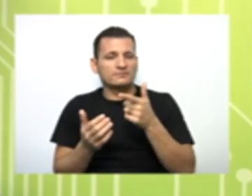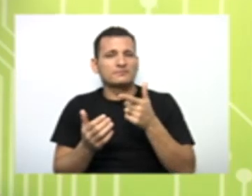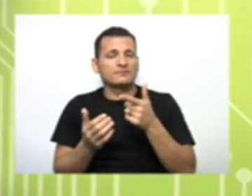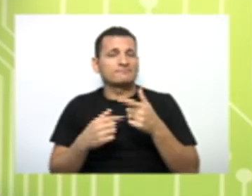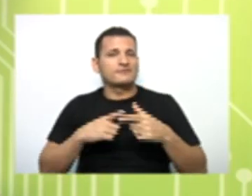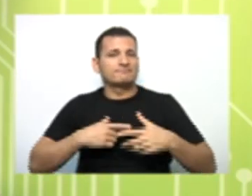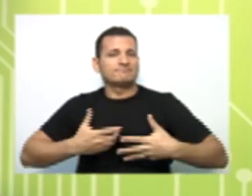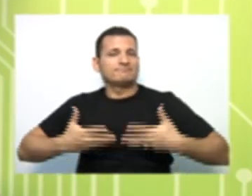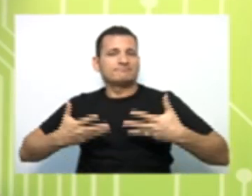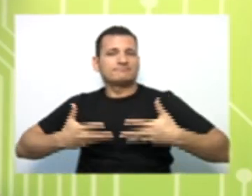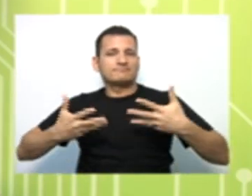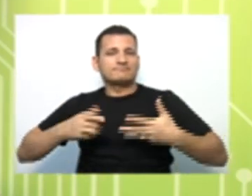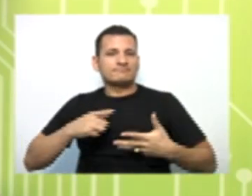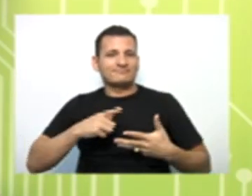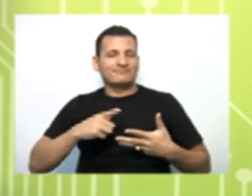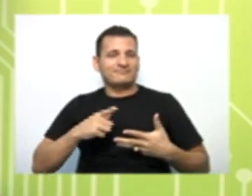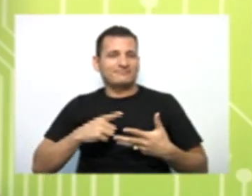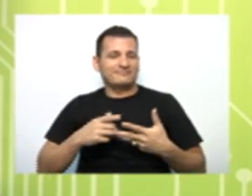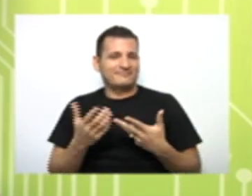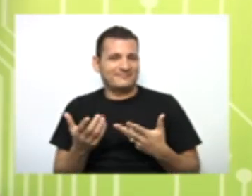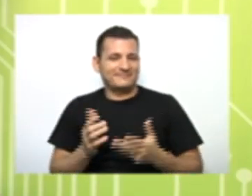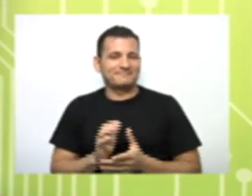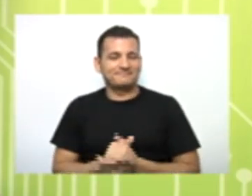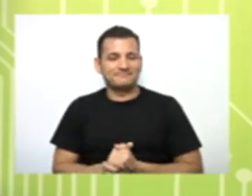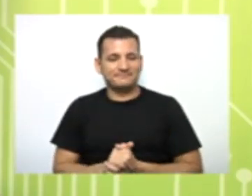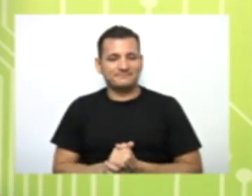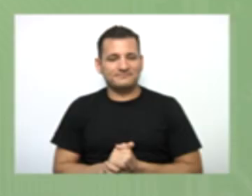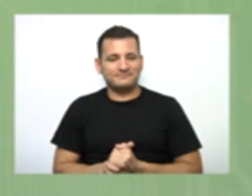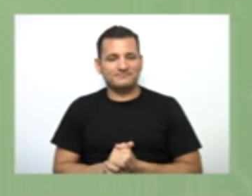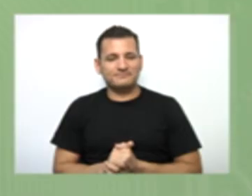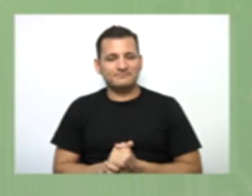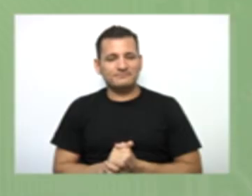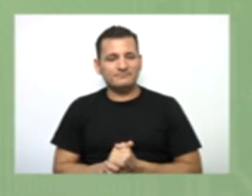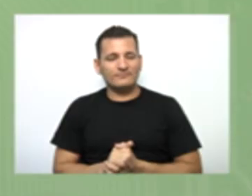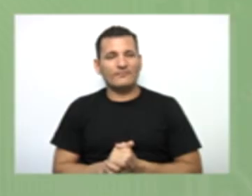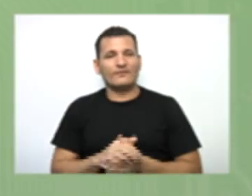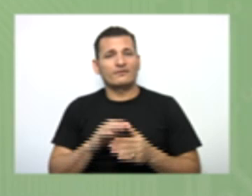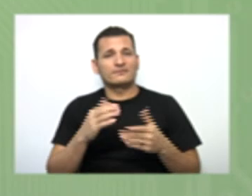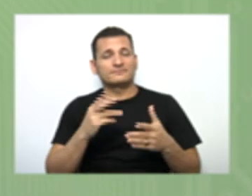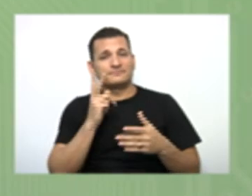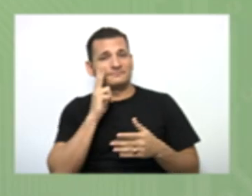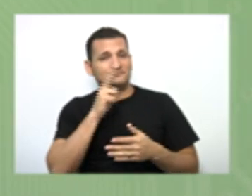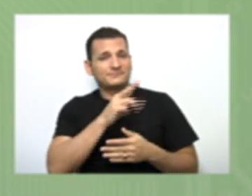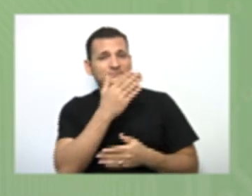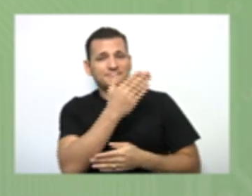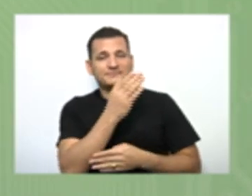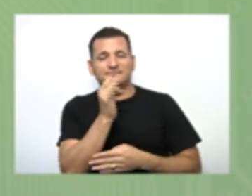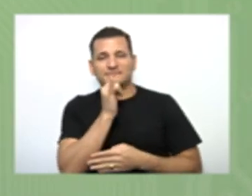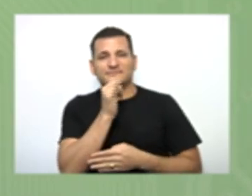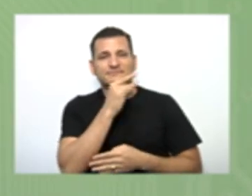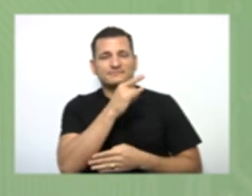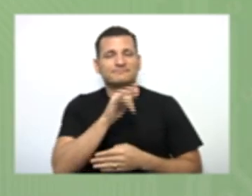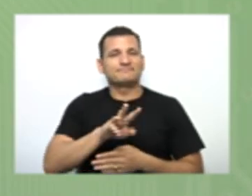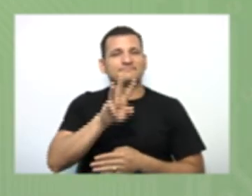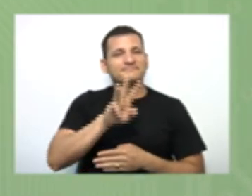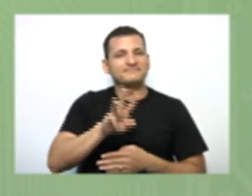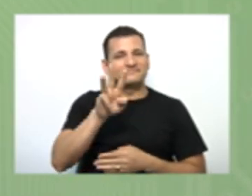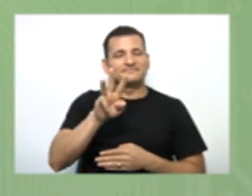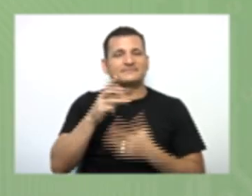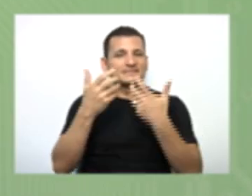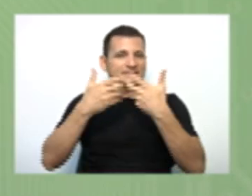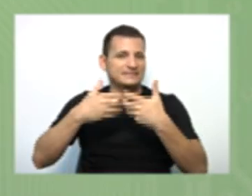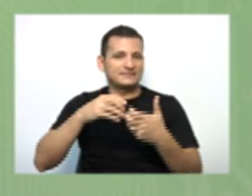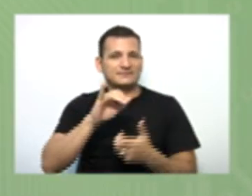se engrandece, tá bom? Então, vamos lá. Olha só, eu coloquei um exemplo aqui do nosso portal do